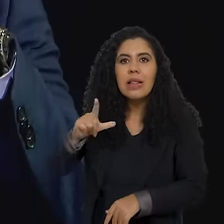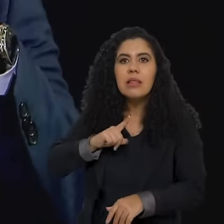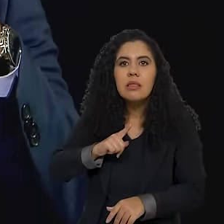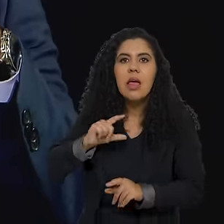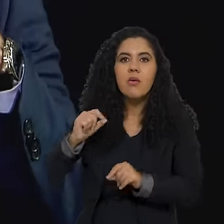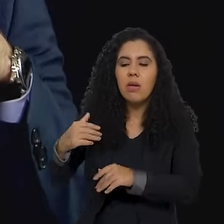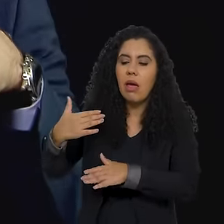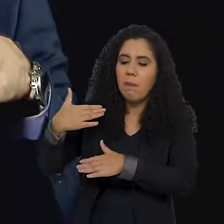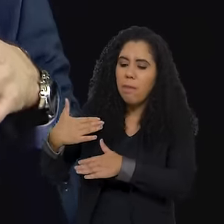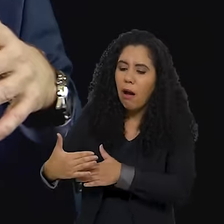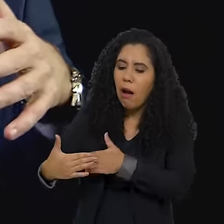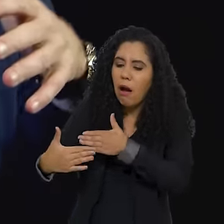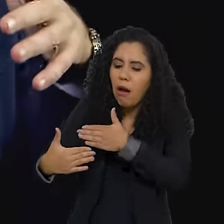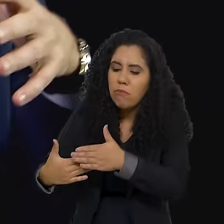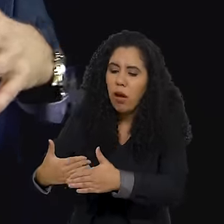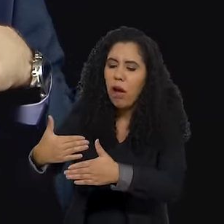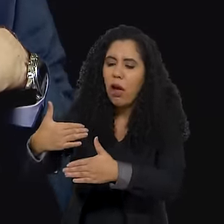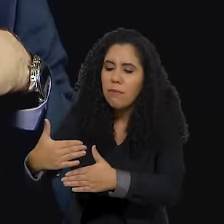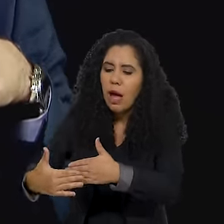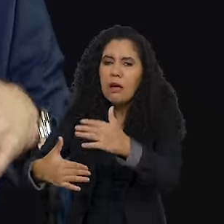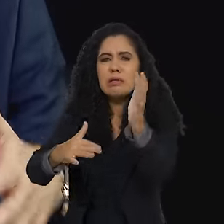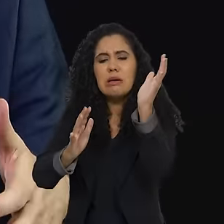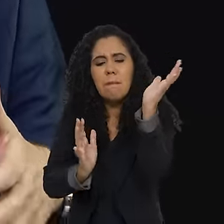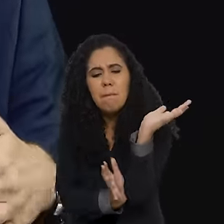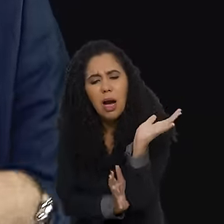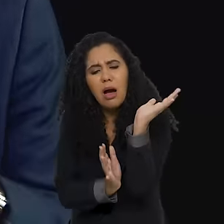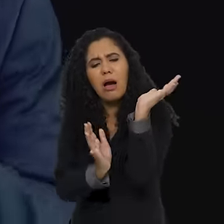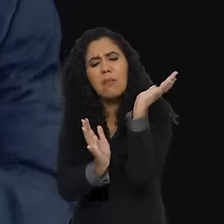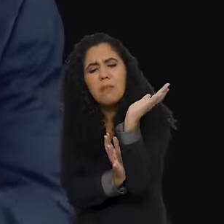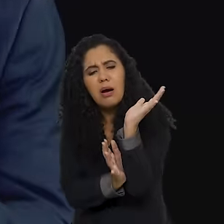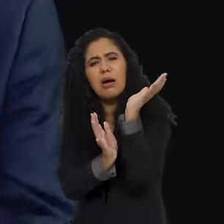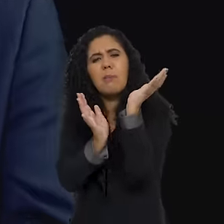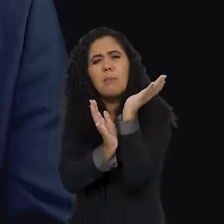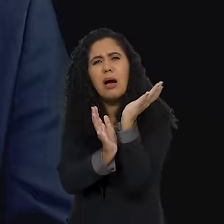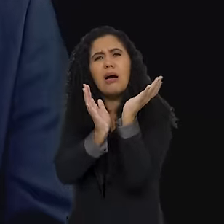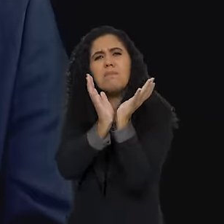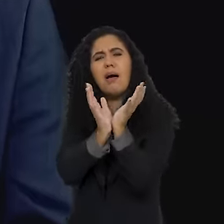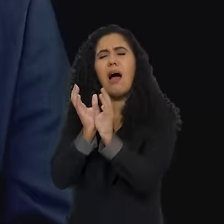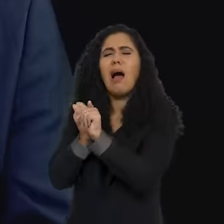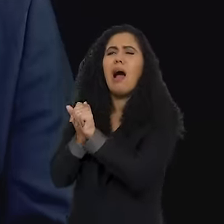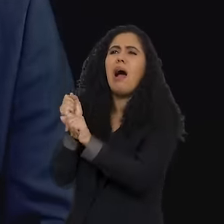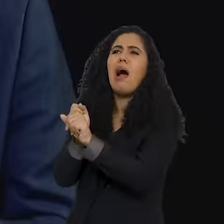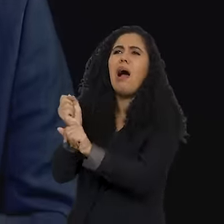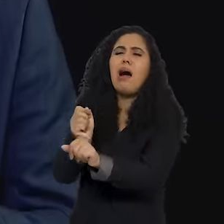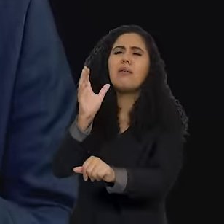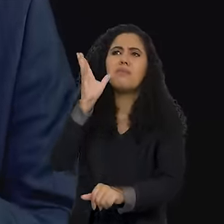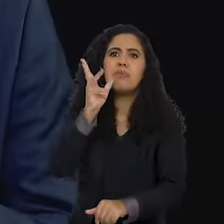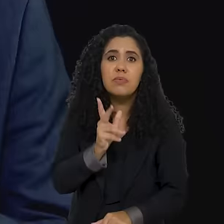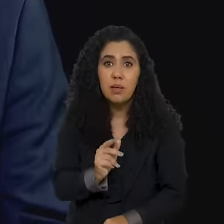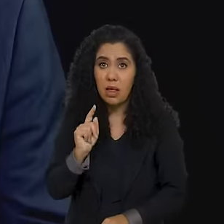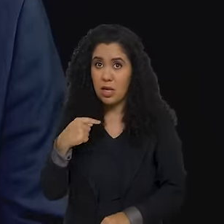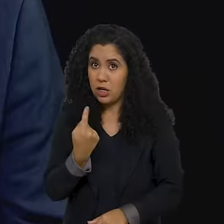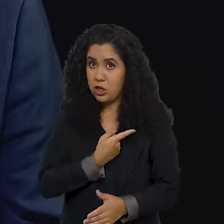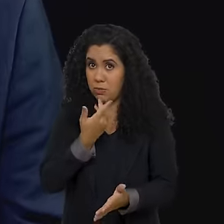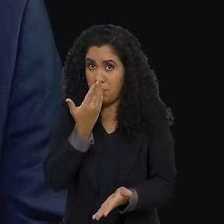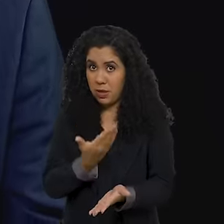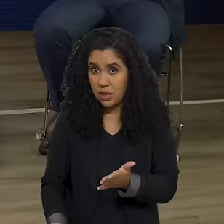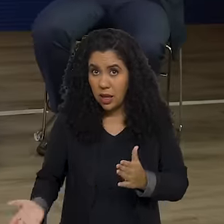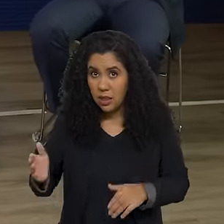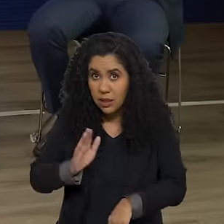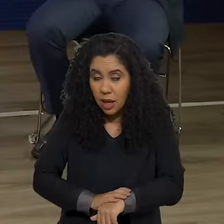tem todo um procedimento burocrático da regulação que leva muitos anos. E o Brasil não tem tempo a